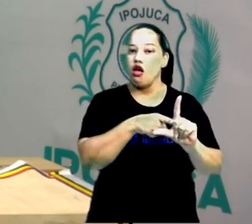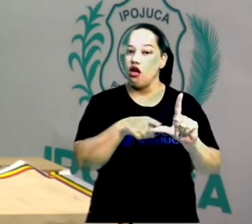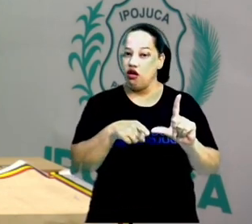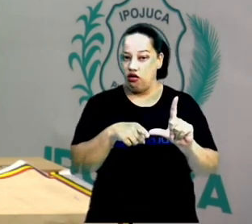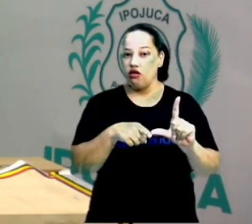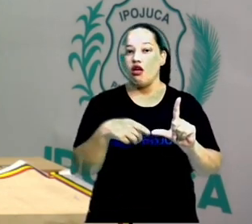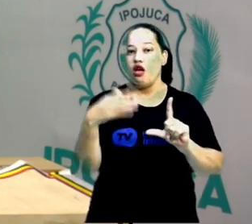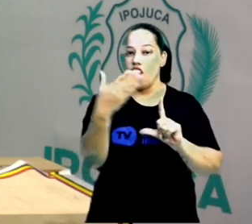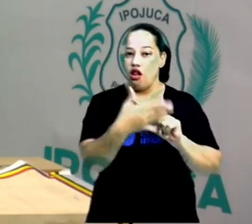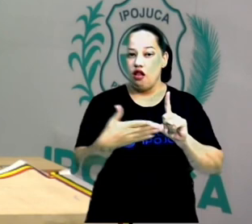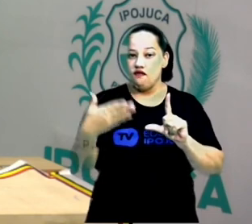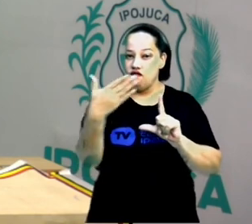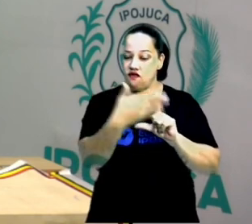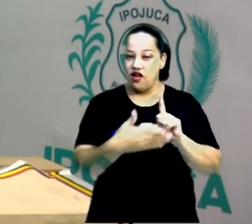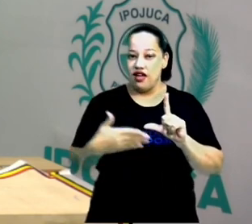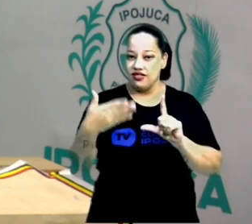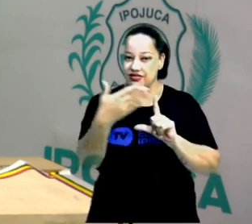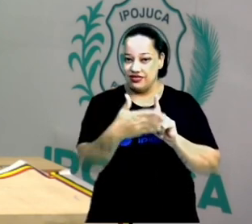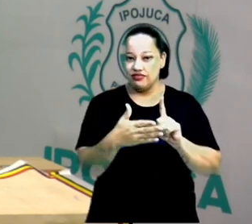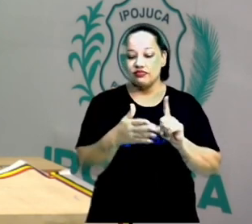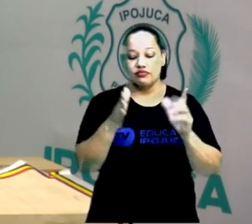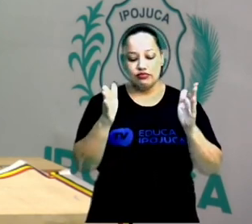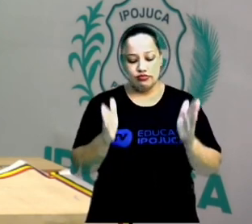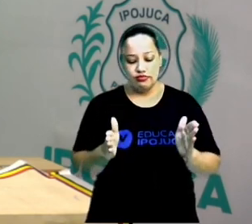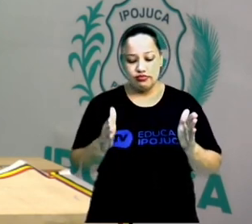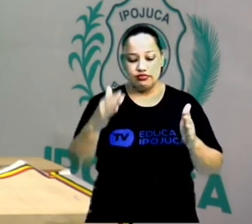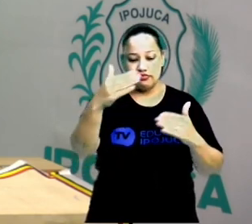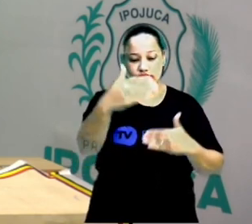representa a face.